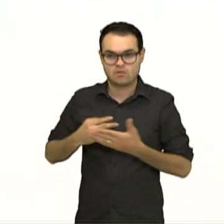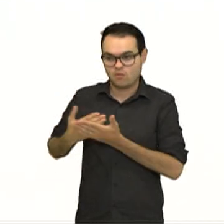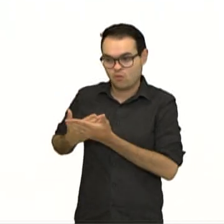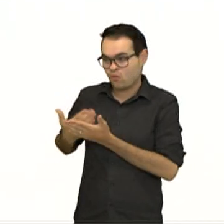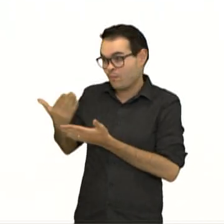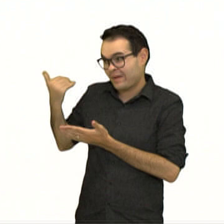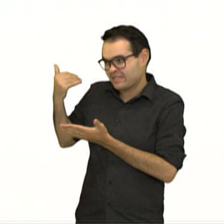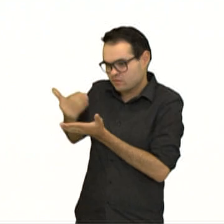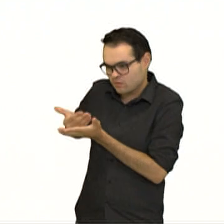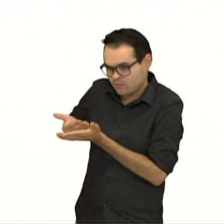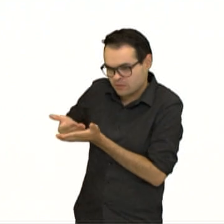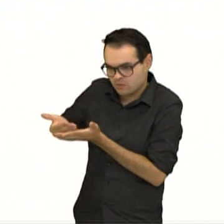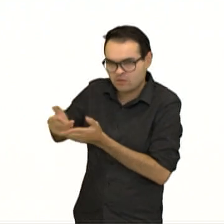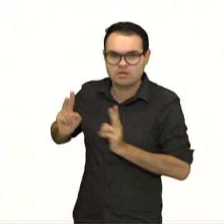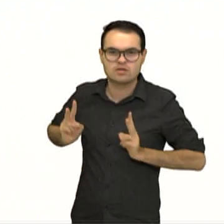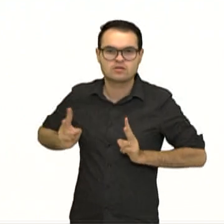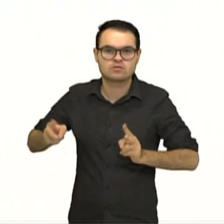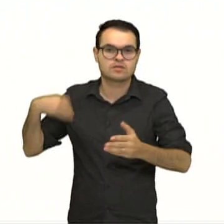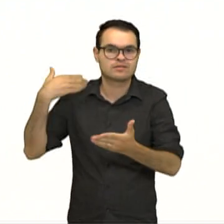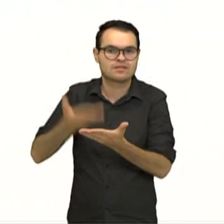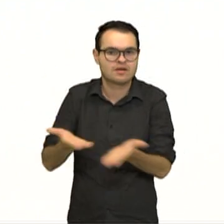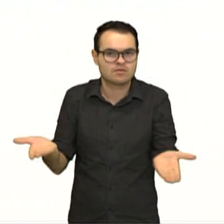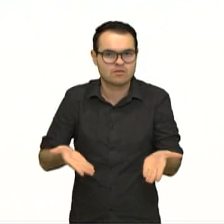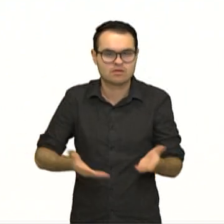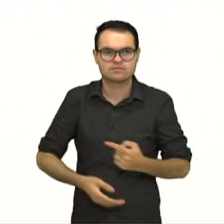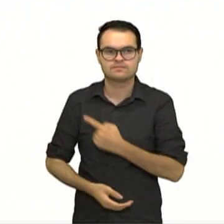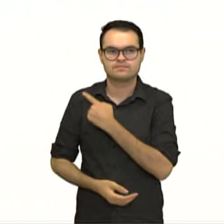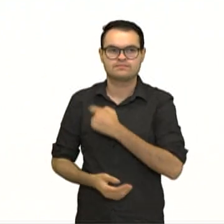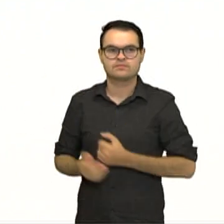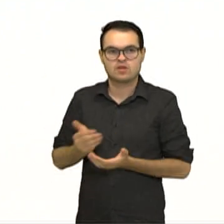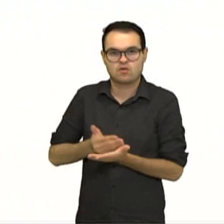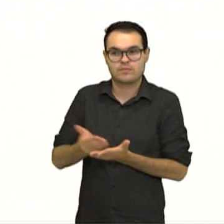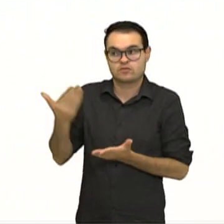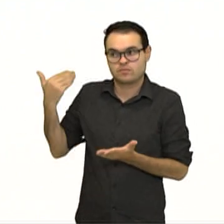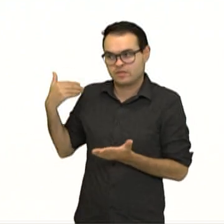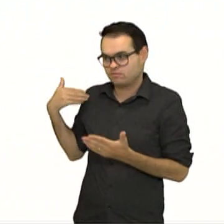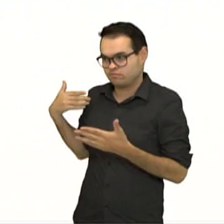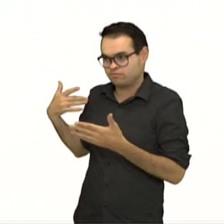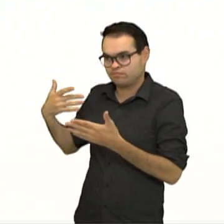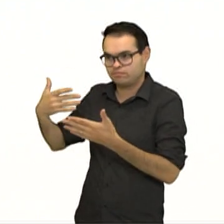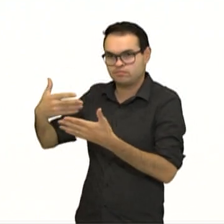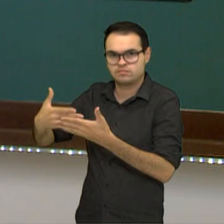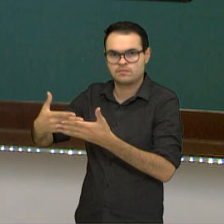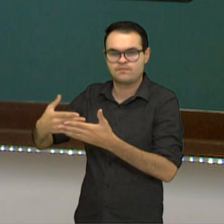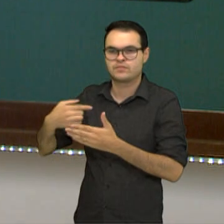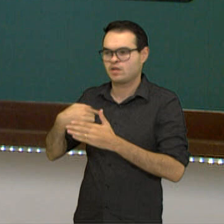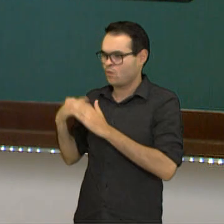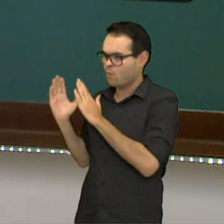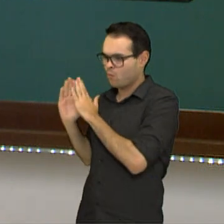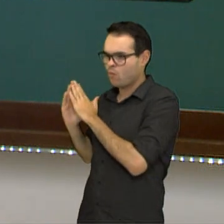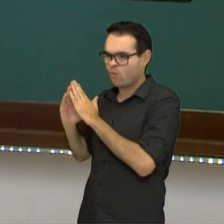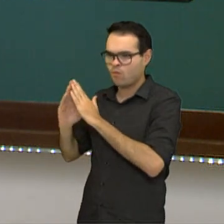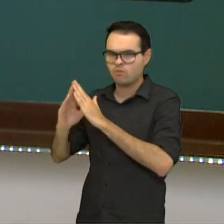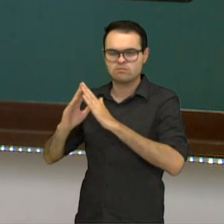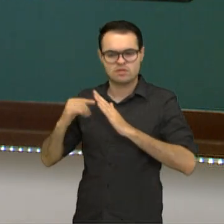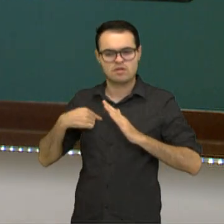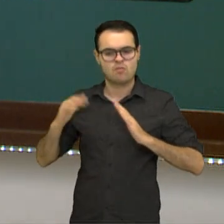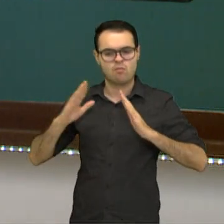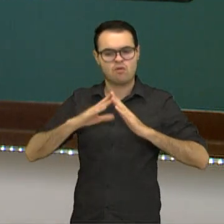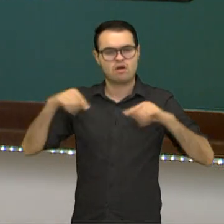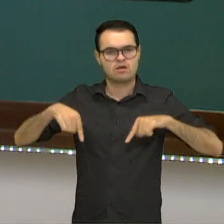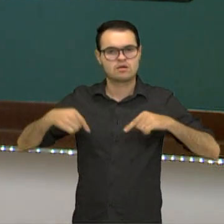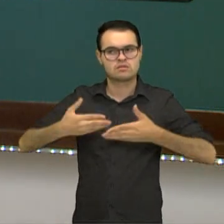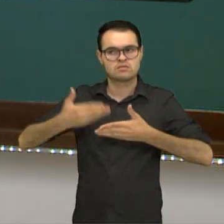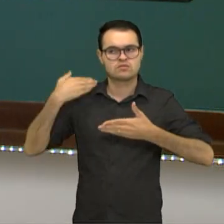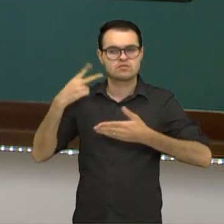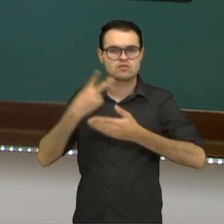no passado e continuam até o tempo presente, ó. Começou aqui e continua. Eu tenho morado aqui por 2 anos. Essa ação começou 2